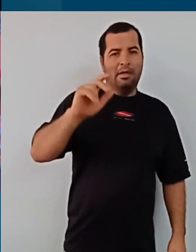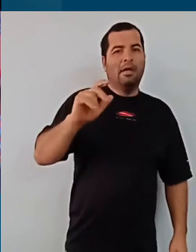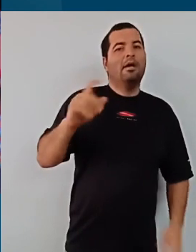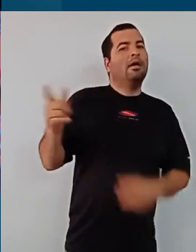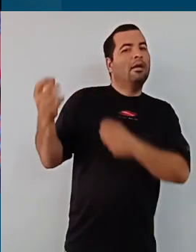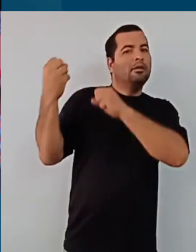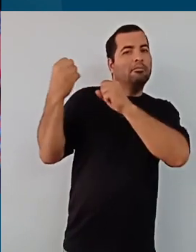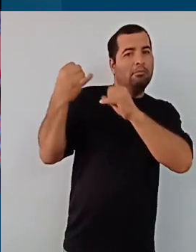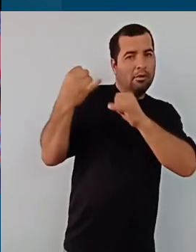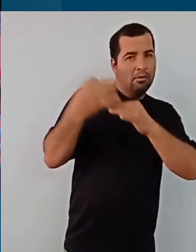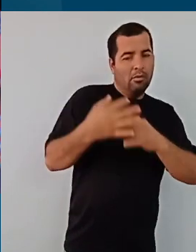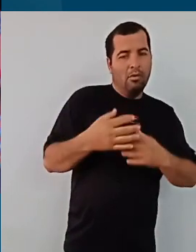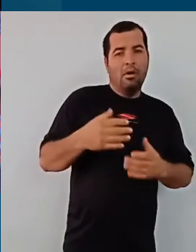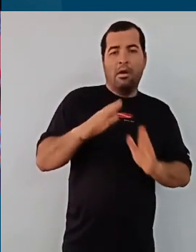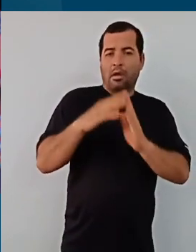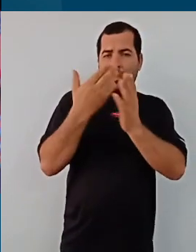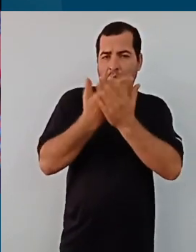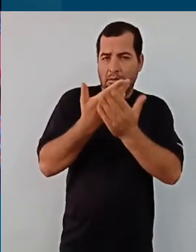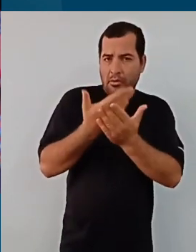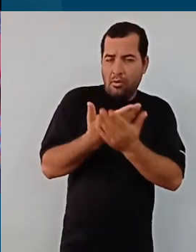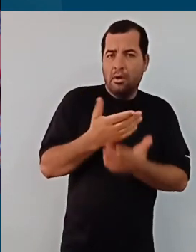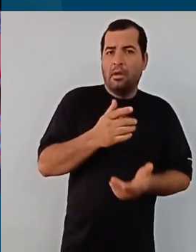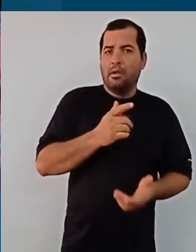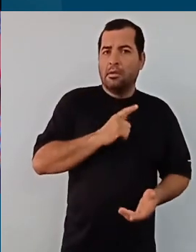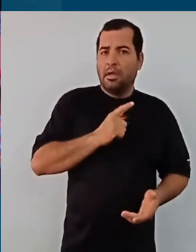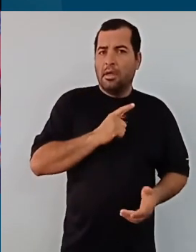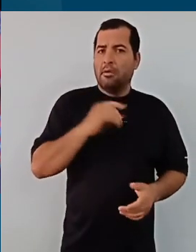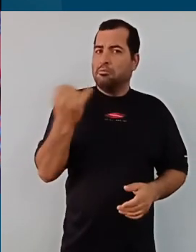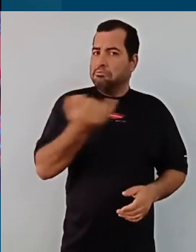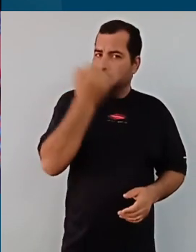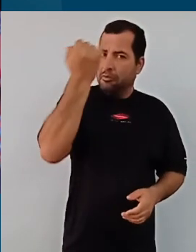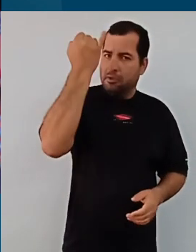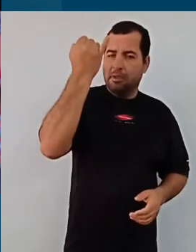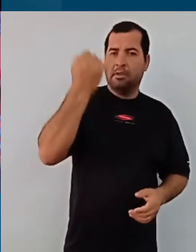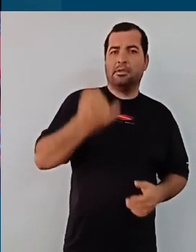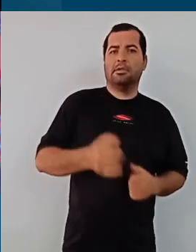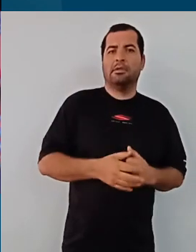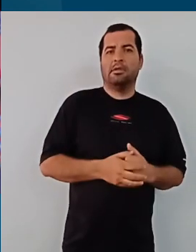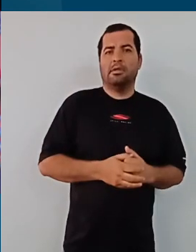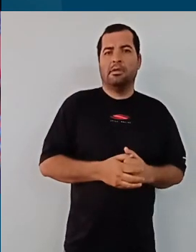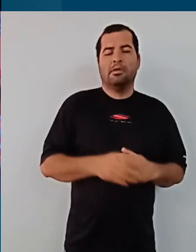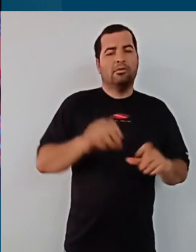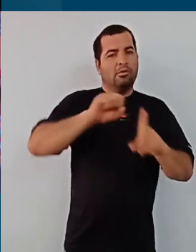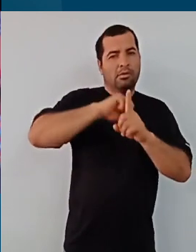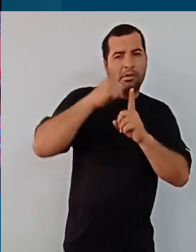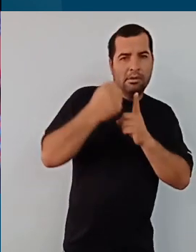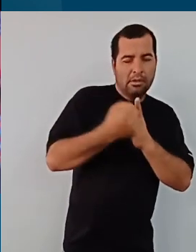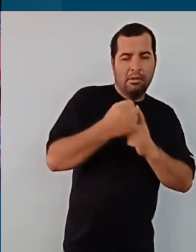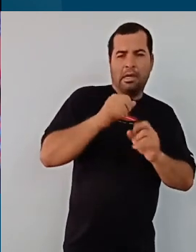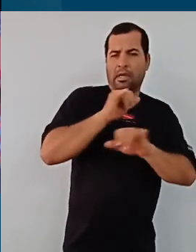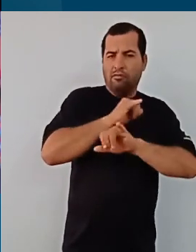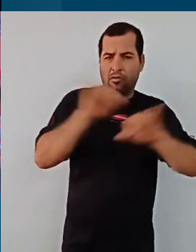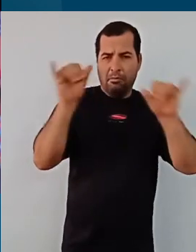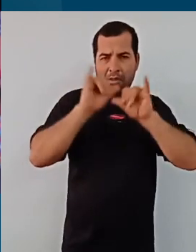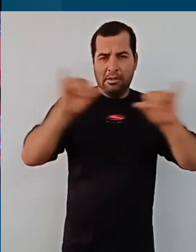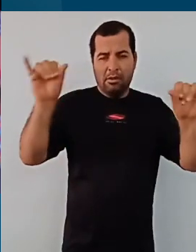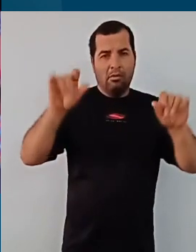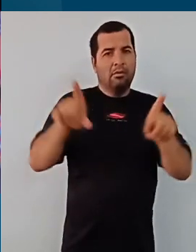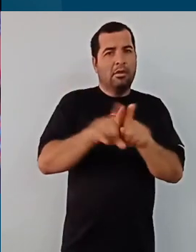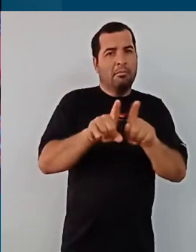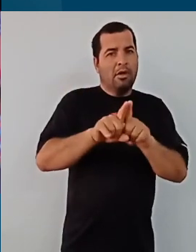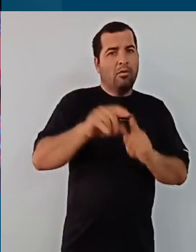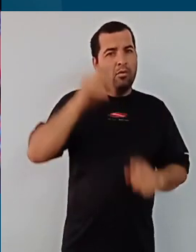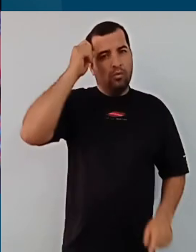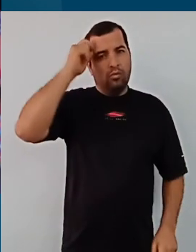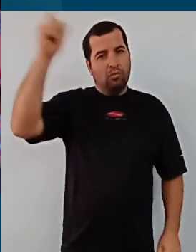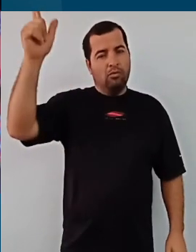que a escola, né, tem um papel como instituição social de viabilizar a socialização das informações e de instrumentos culturais,